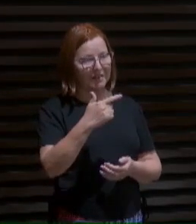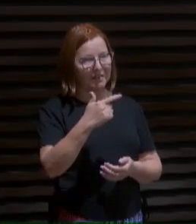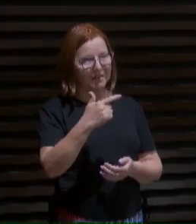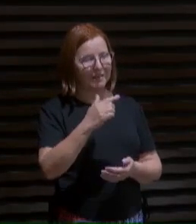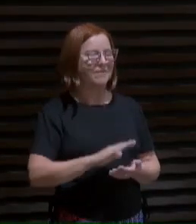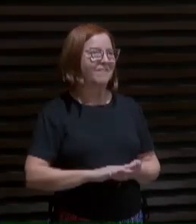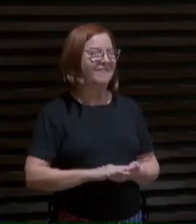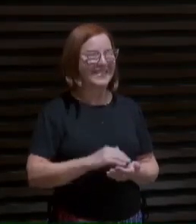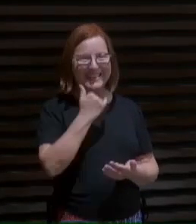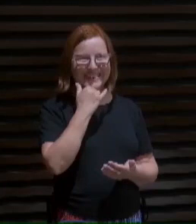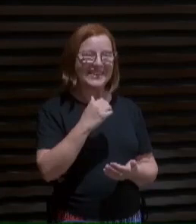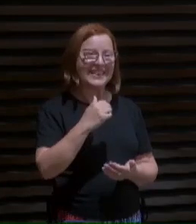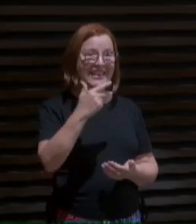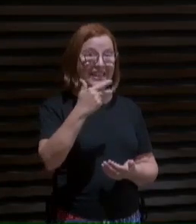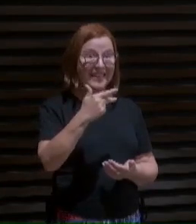32, 9,